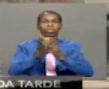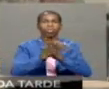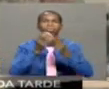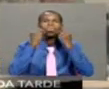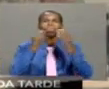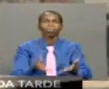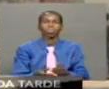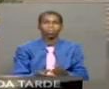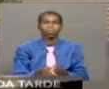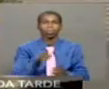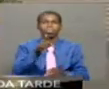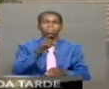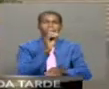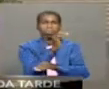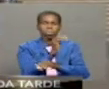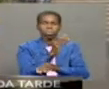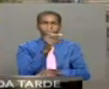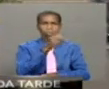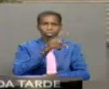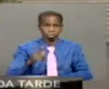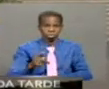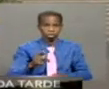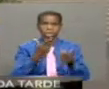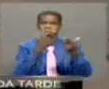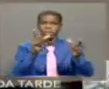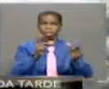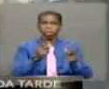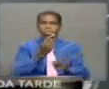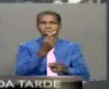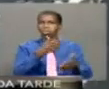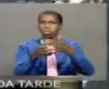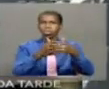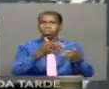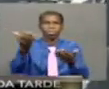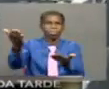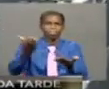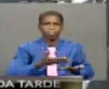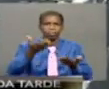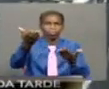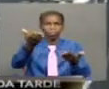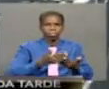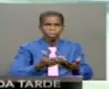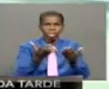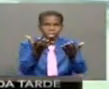Conde Cubango continua aberta para receber turistas e investigadores que